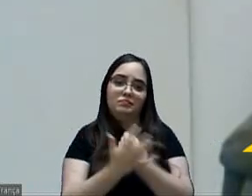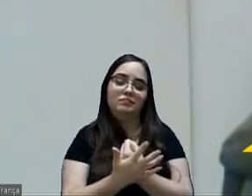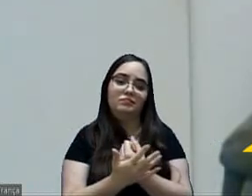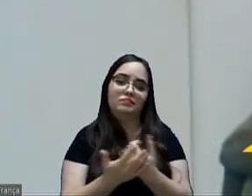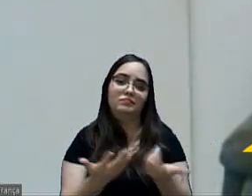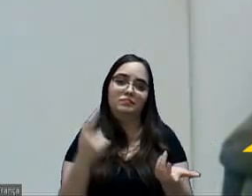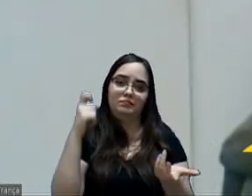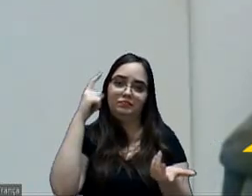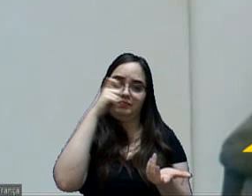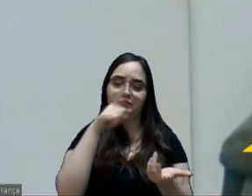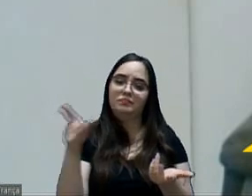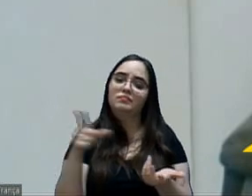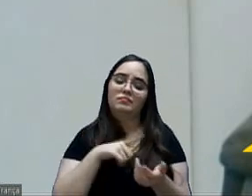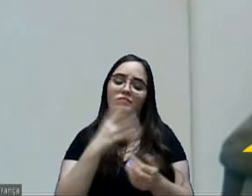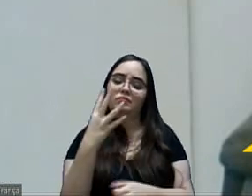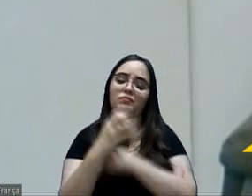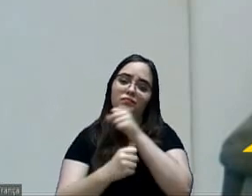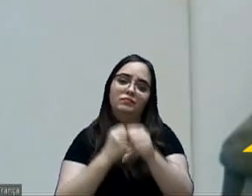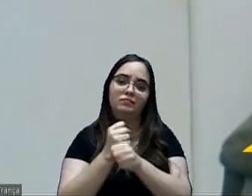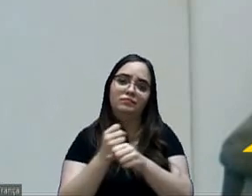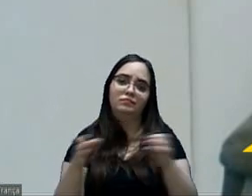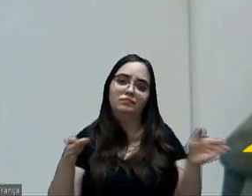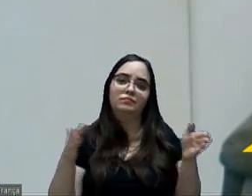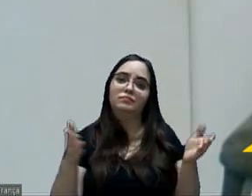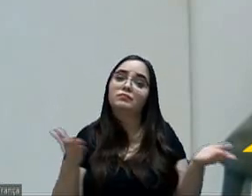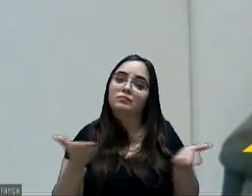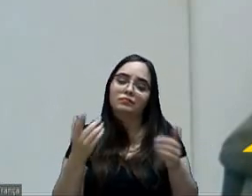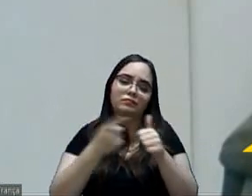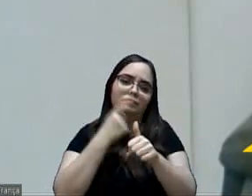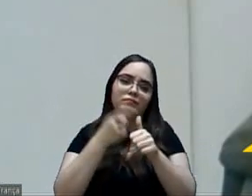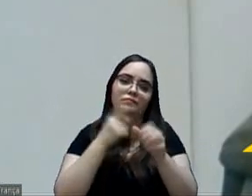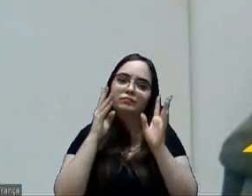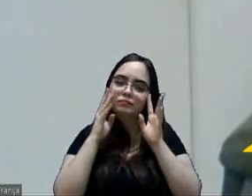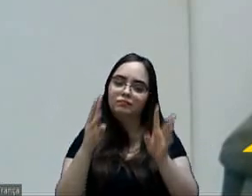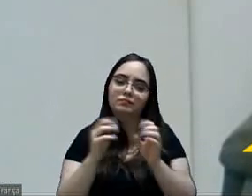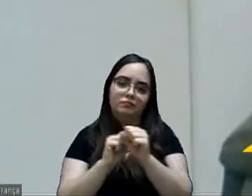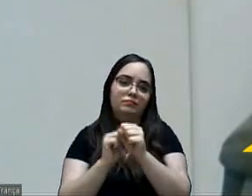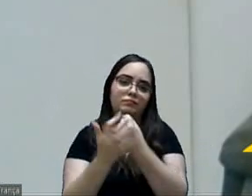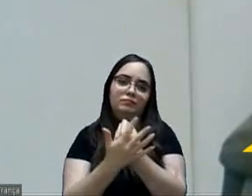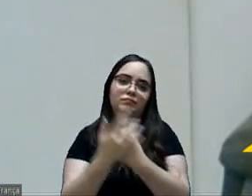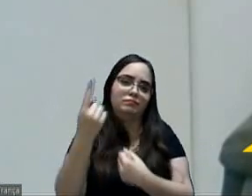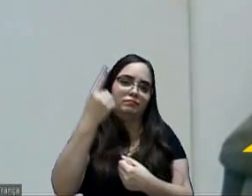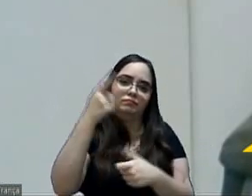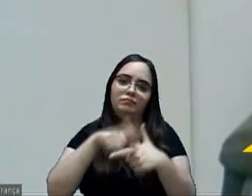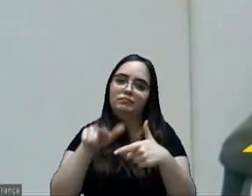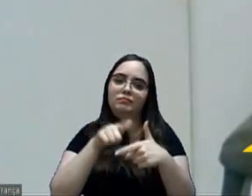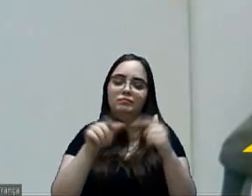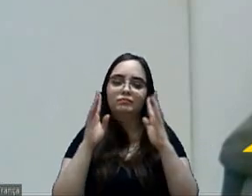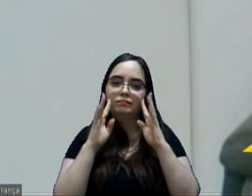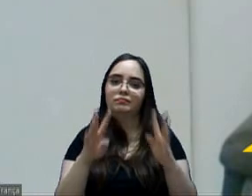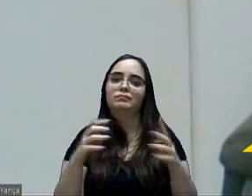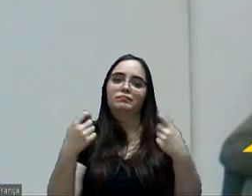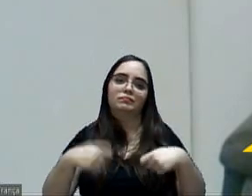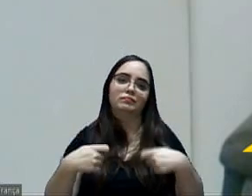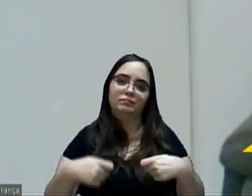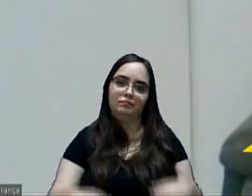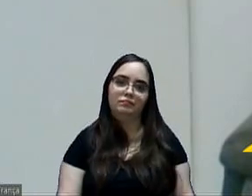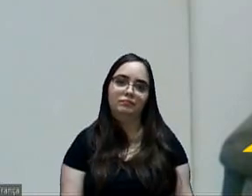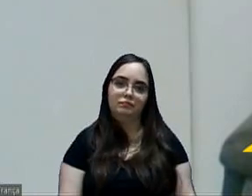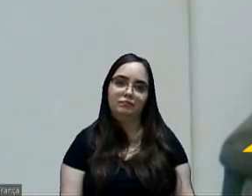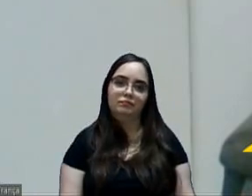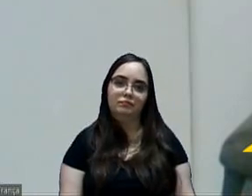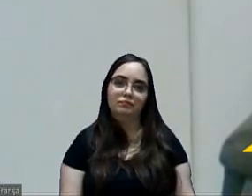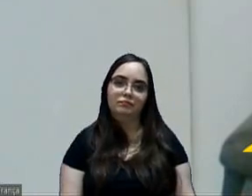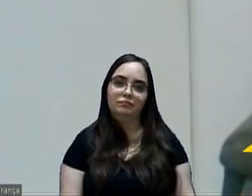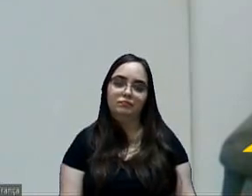legítimo nesse momento cuidar da saúde. Entendeu? Mas da saúde do Covid, que é o grande problema. A partir do momento, eu volto a